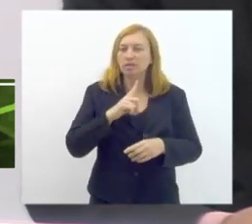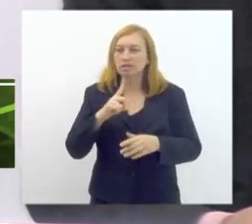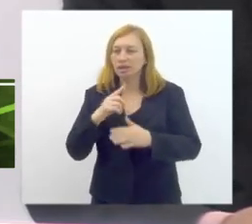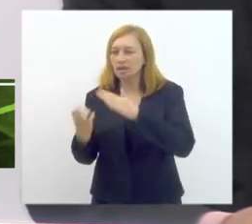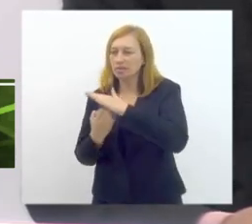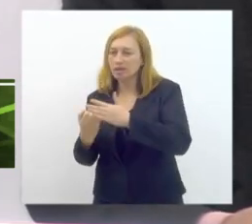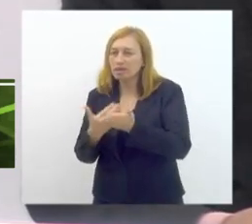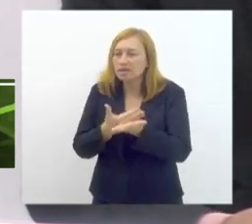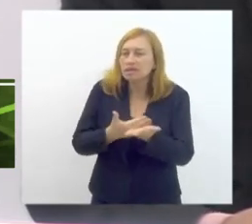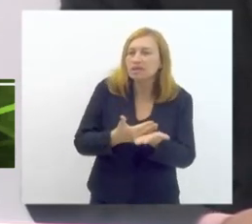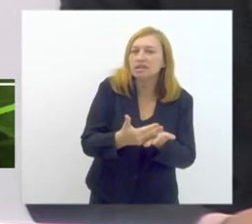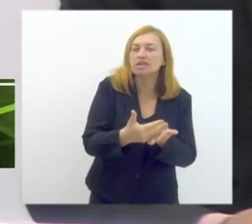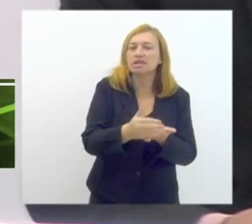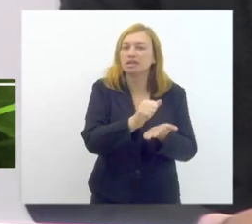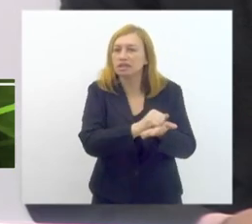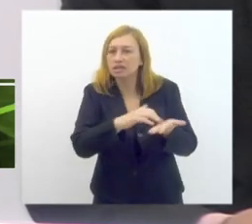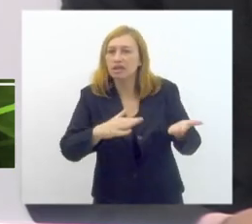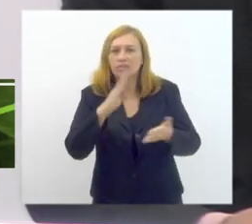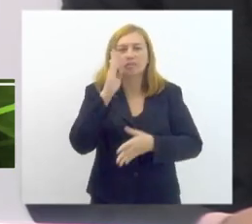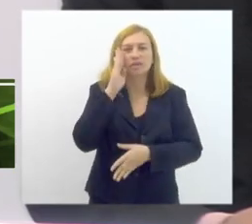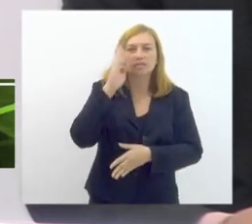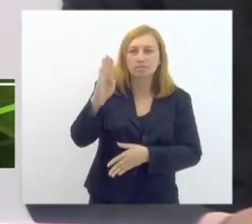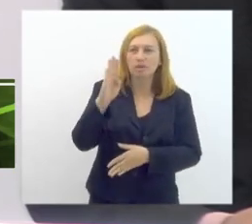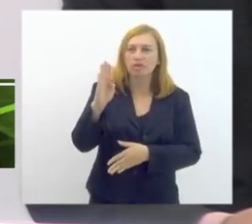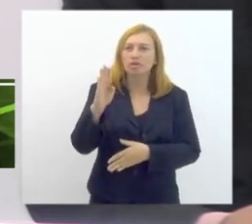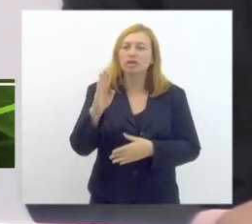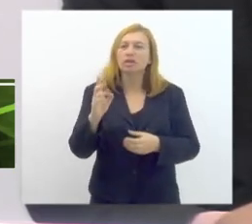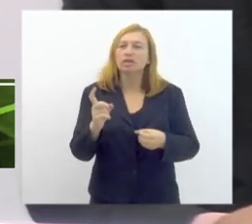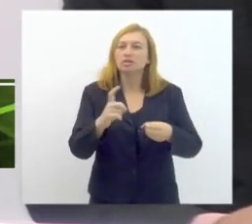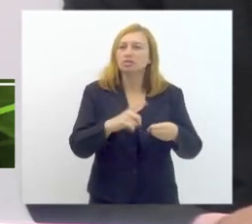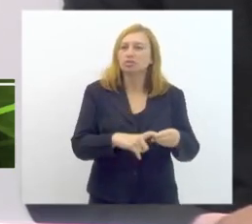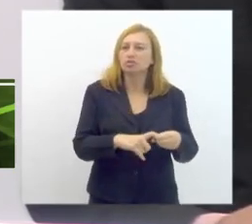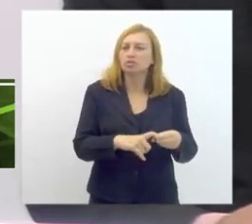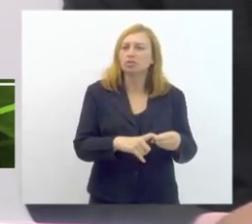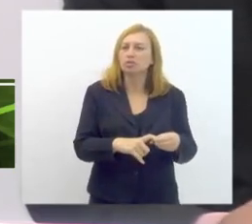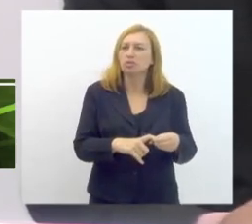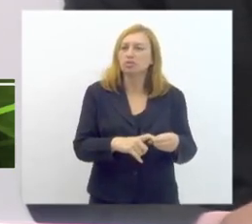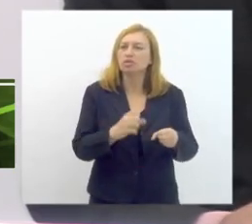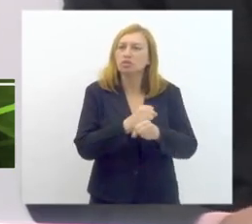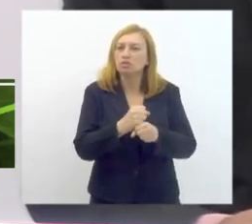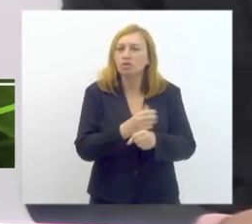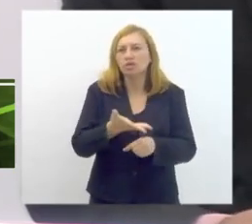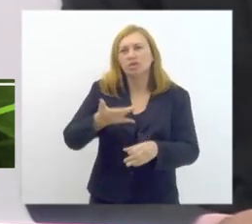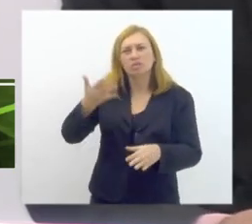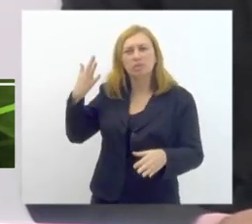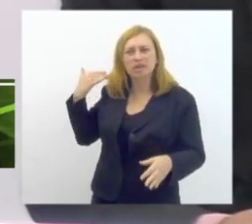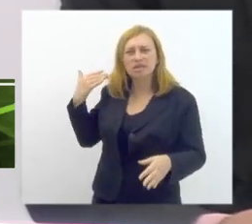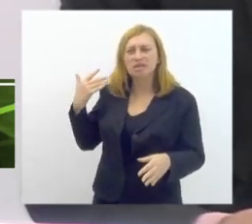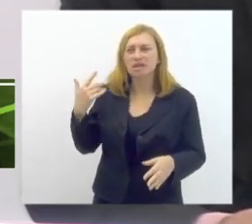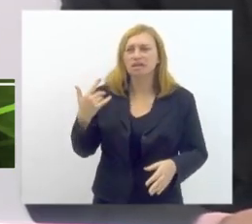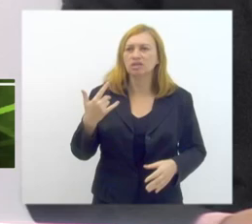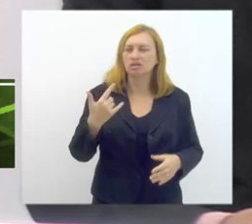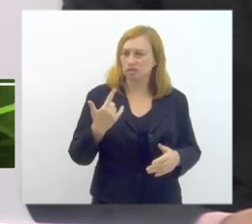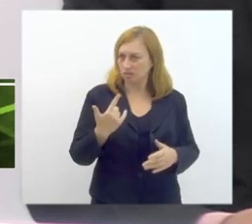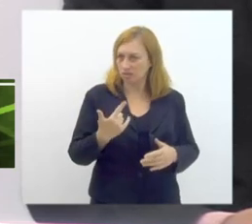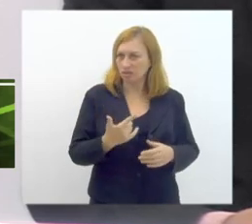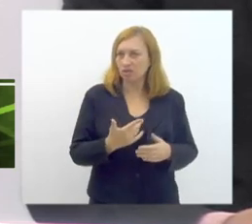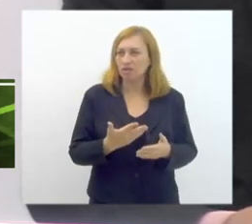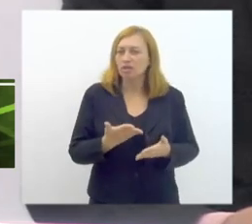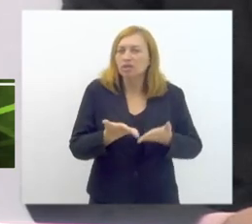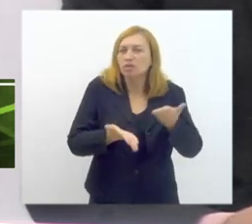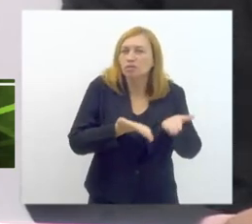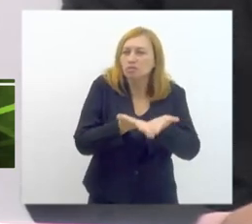reiniciando as atividades. É fundamental que esse consórcio, desde o ano passado, a gente vem tratando